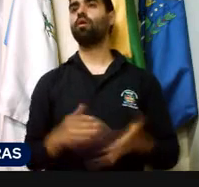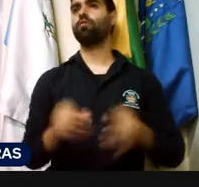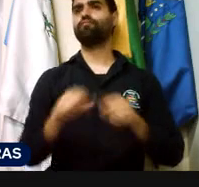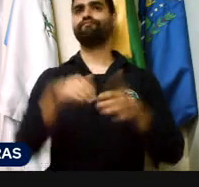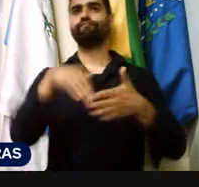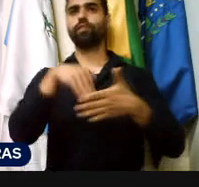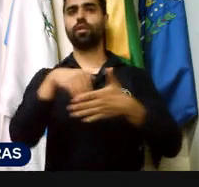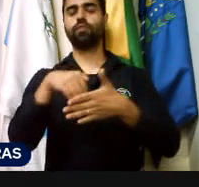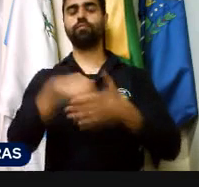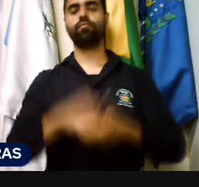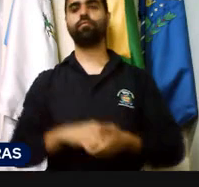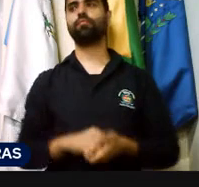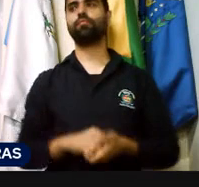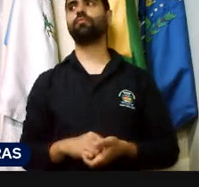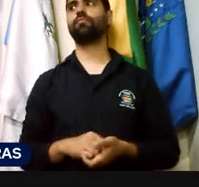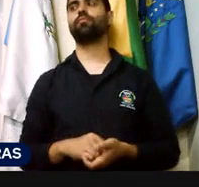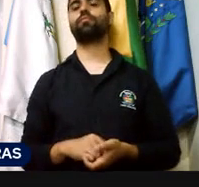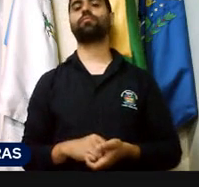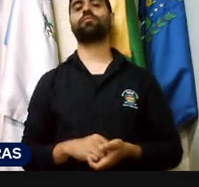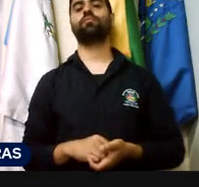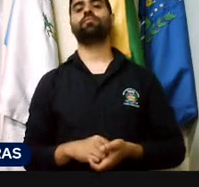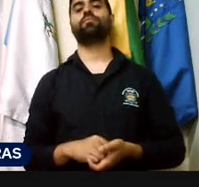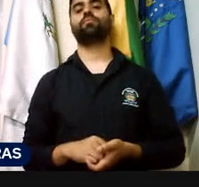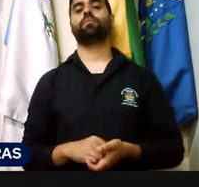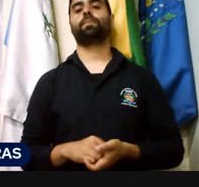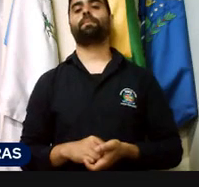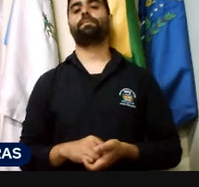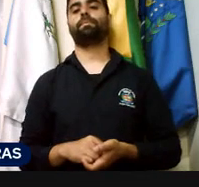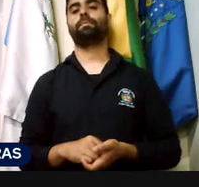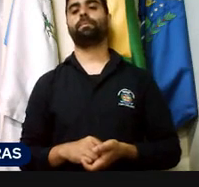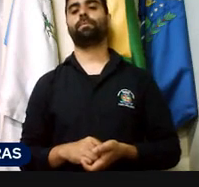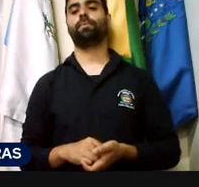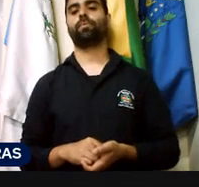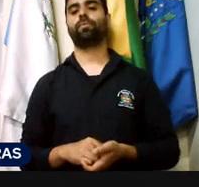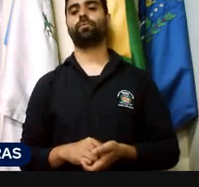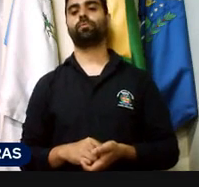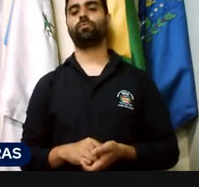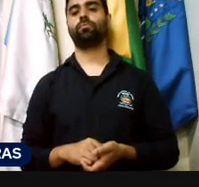vereadores concordam, permaneçam como estão. Aprovado.